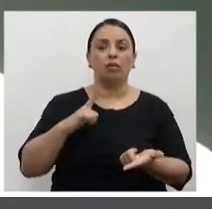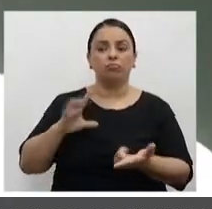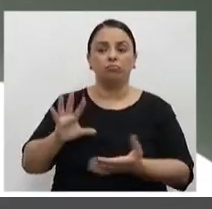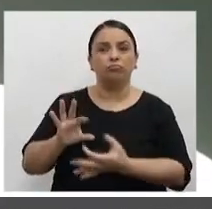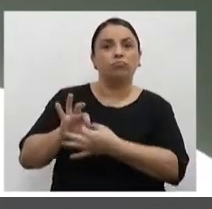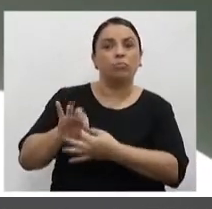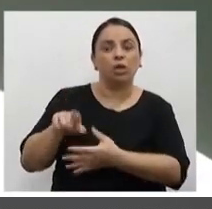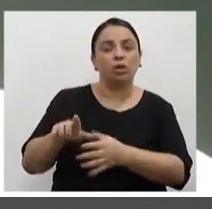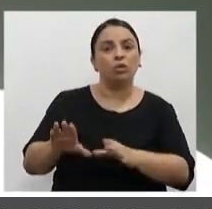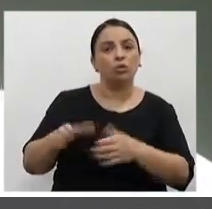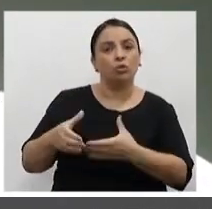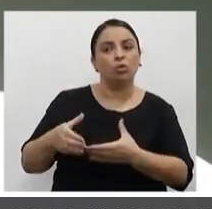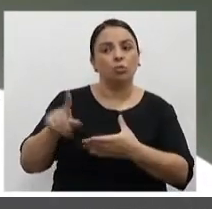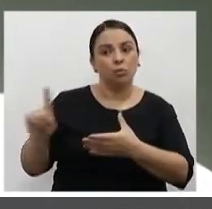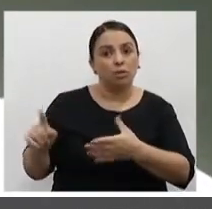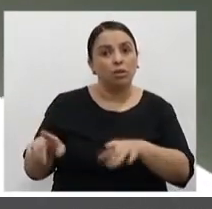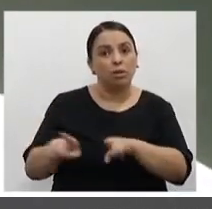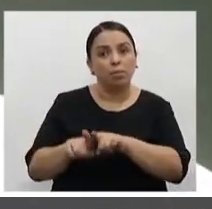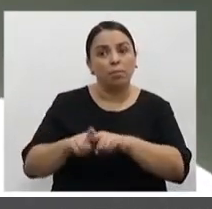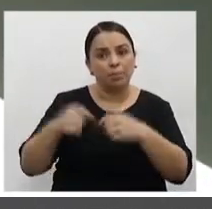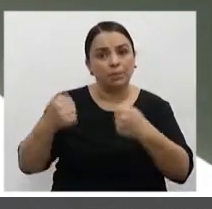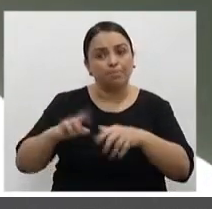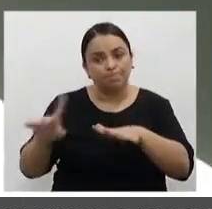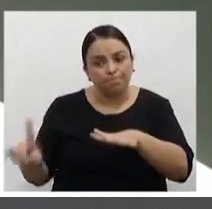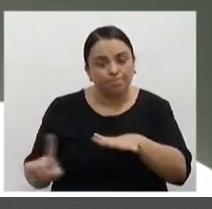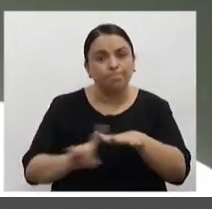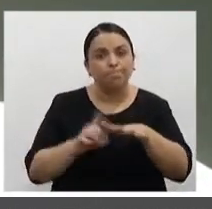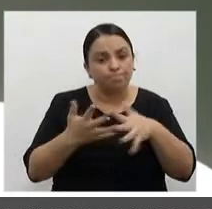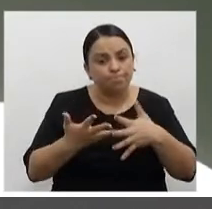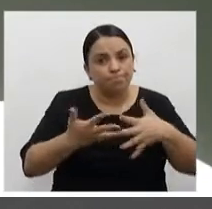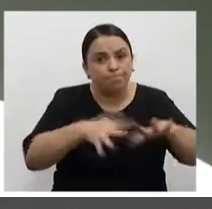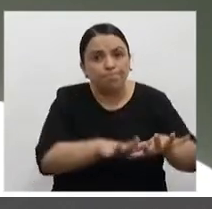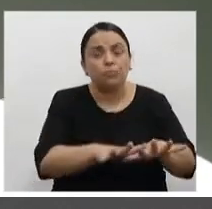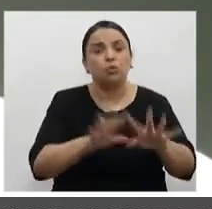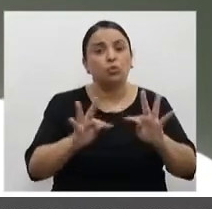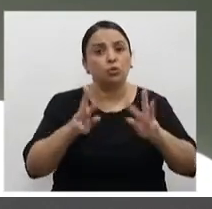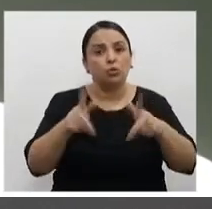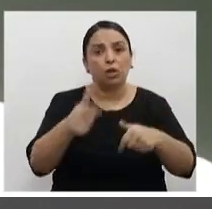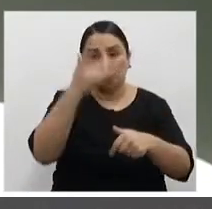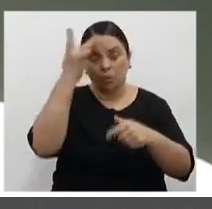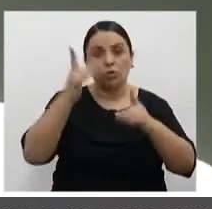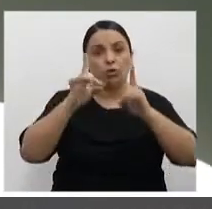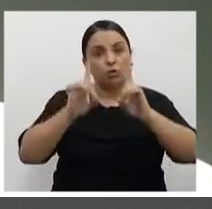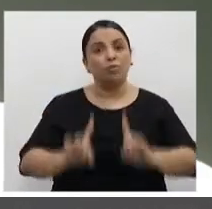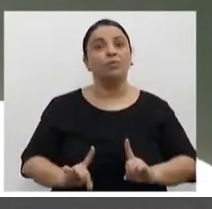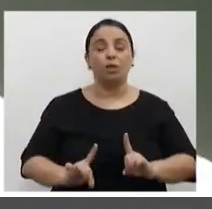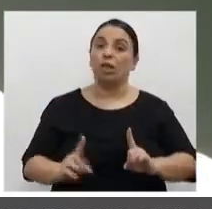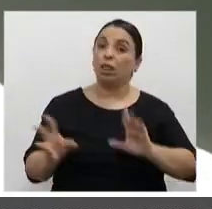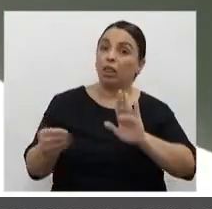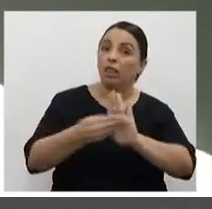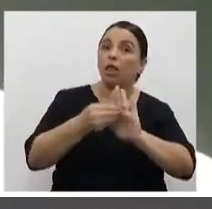é de inclusão total das pessoas com deficiência no Plano Nacional de Imunização.